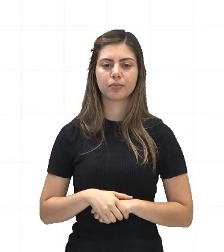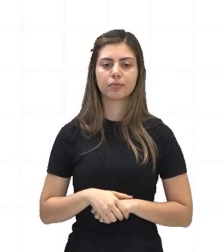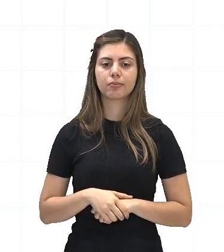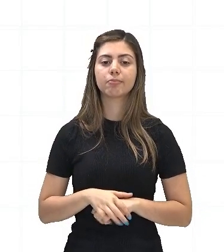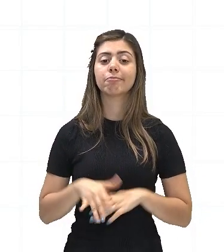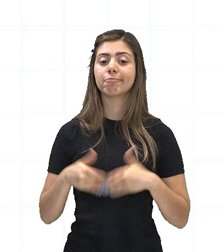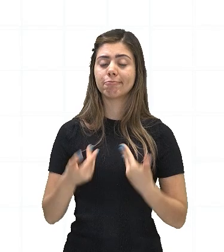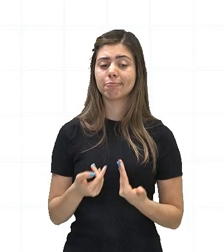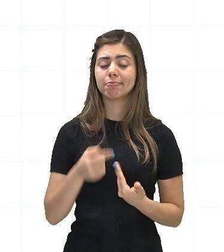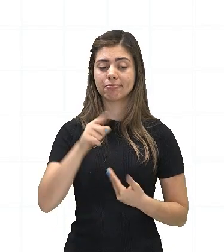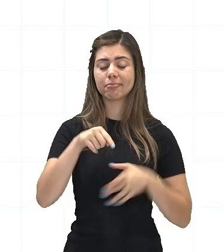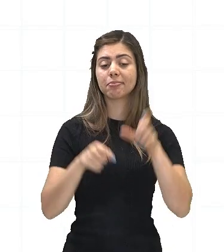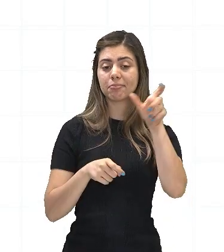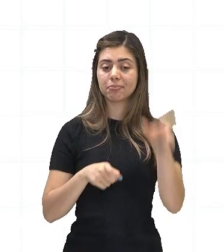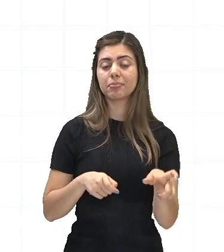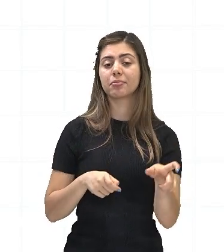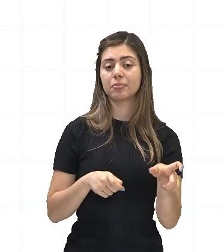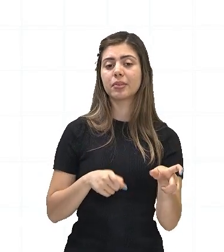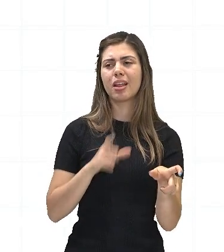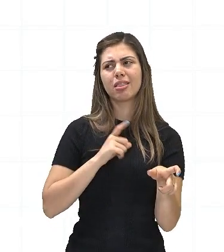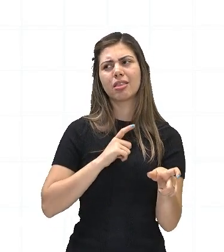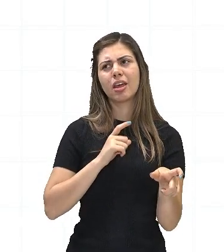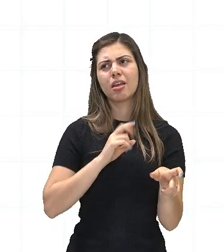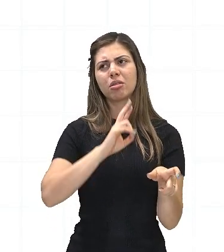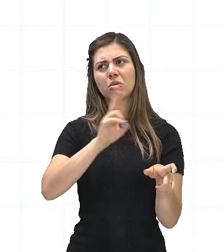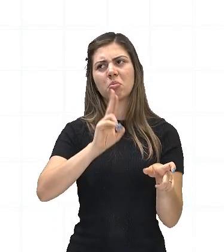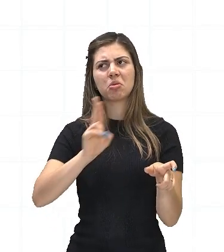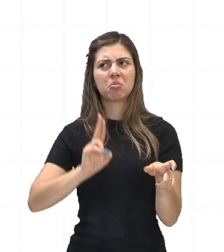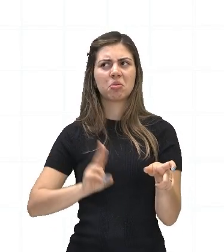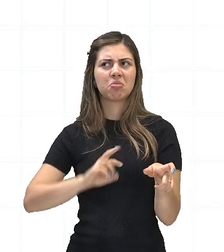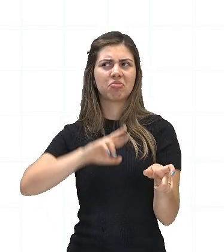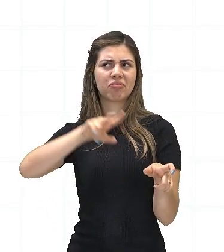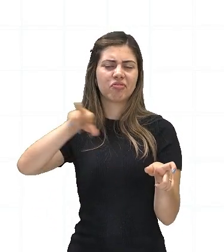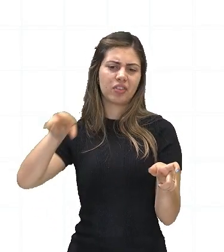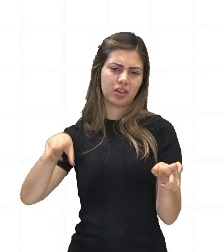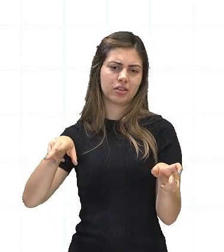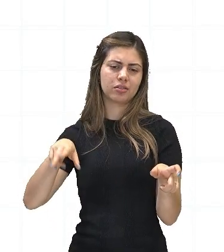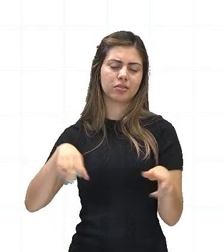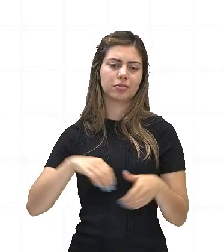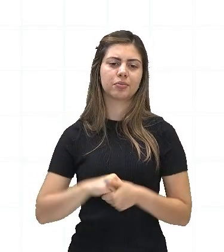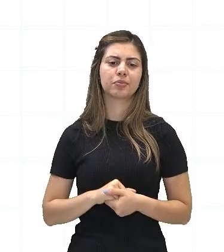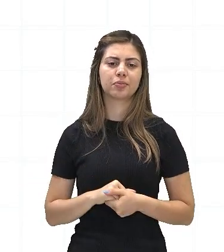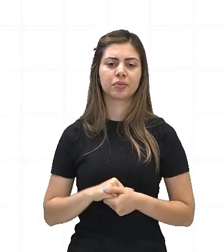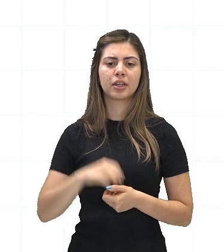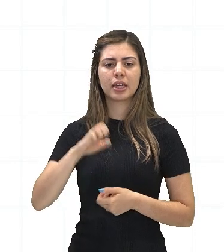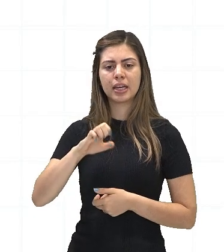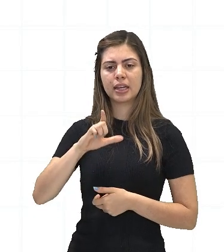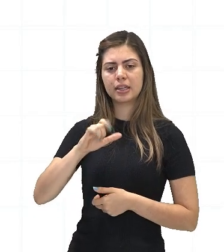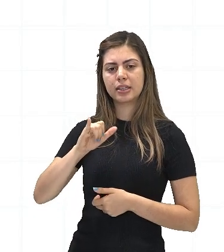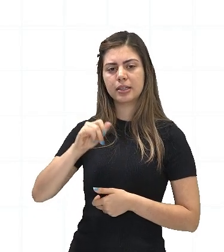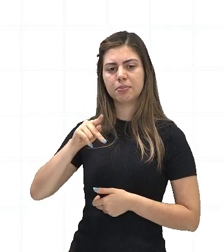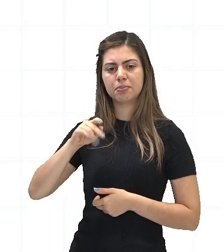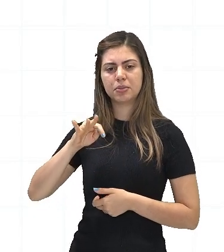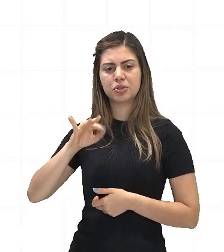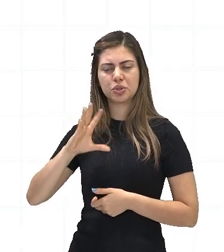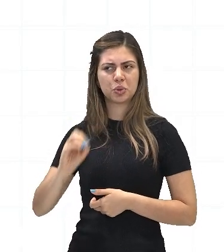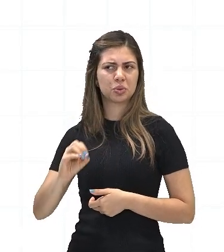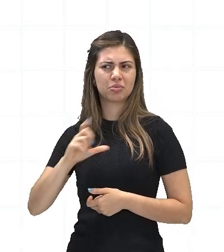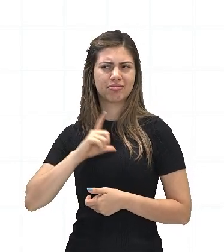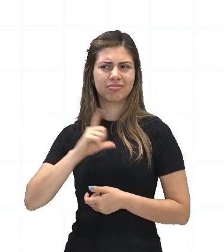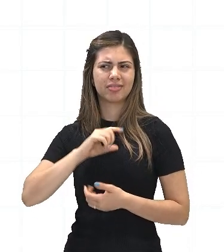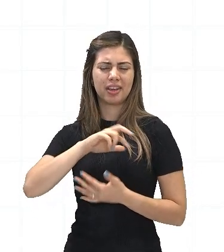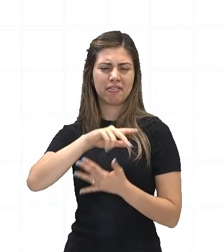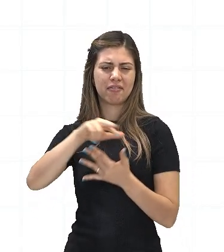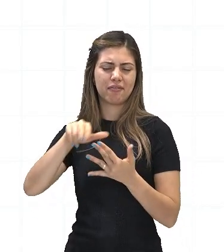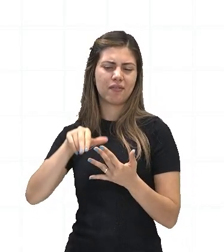de sujeito é também chamado, tem vários nomes, né? Você vai encontrar aí sujeito elíptico, implícito, subentendido,